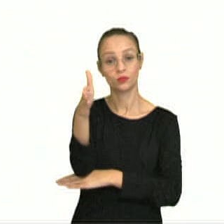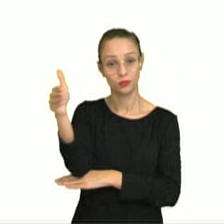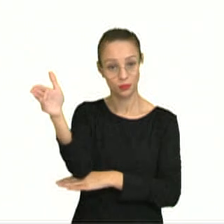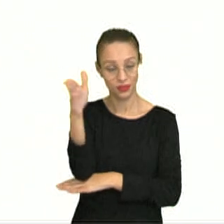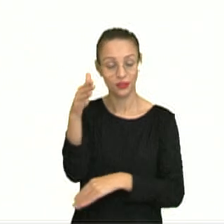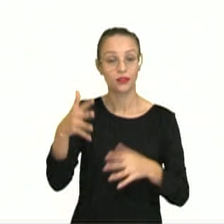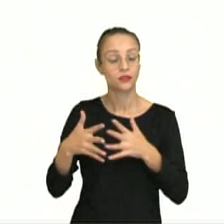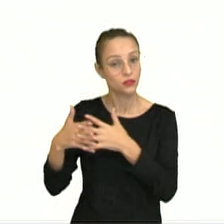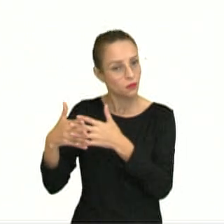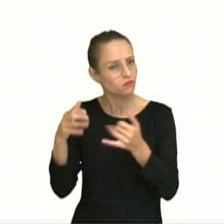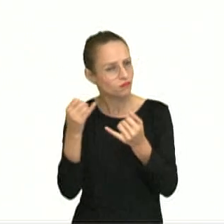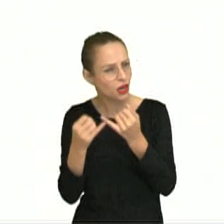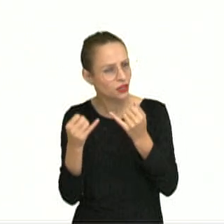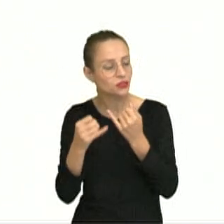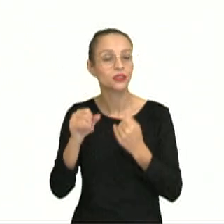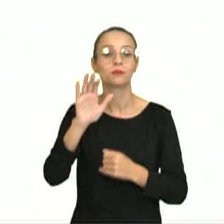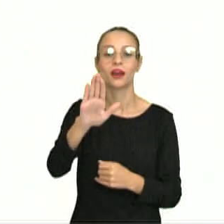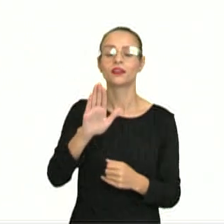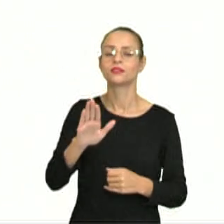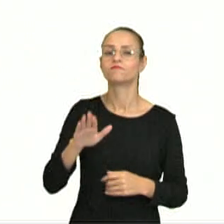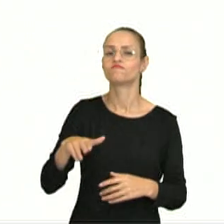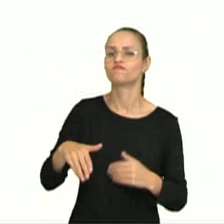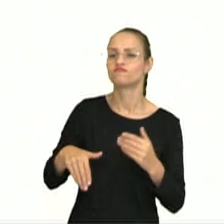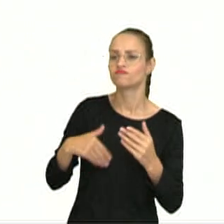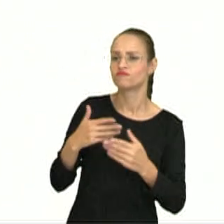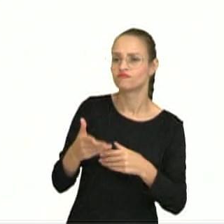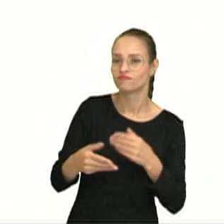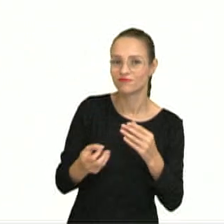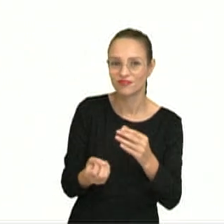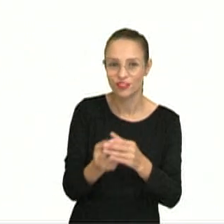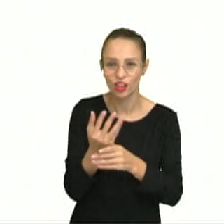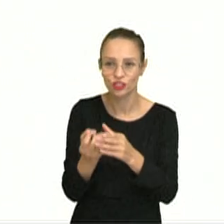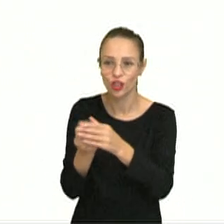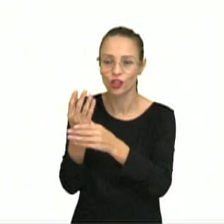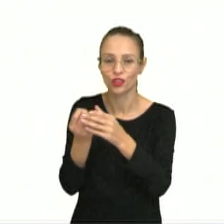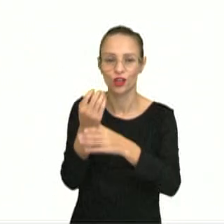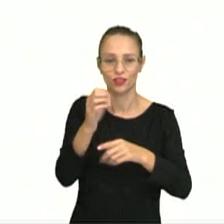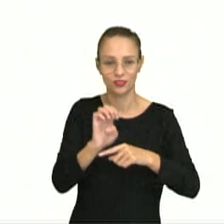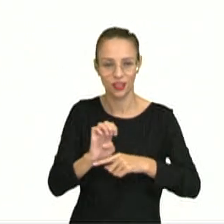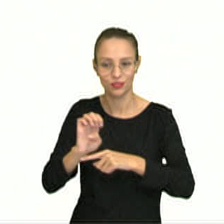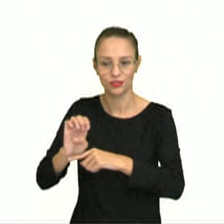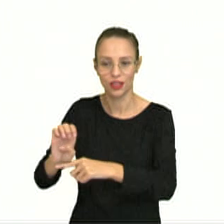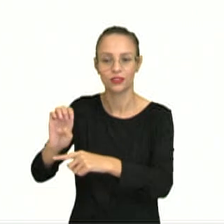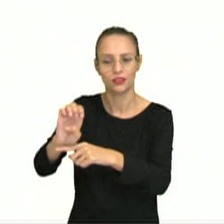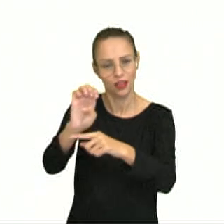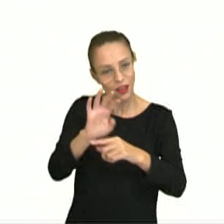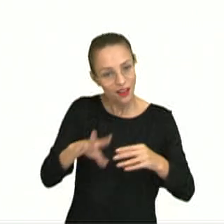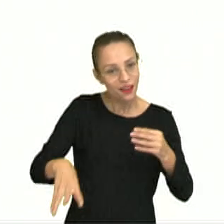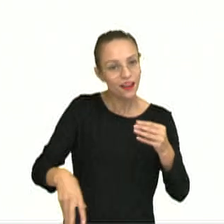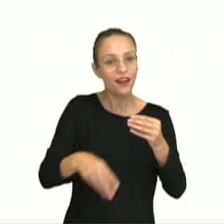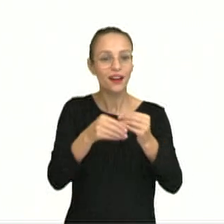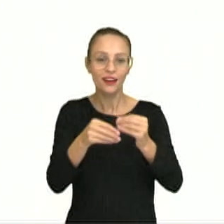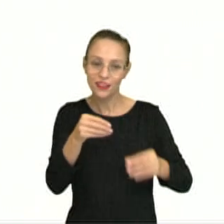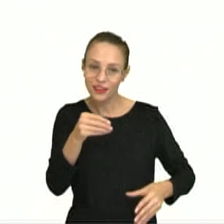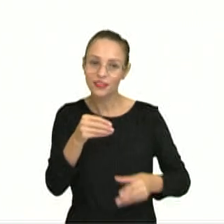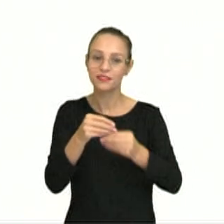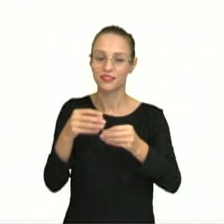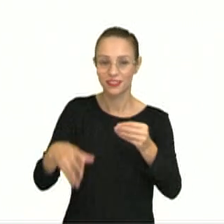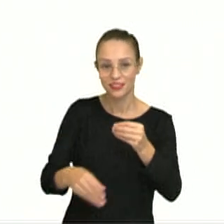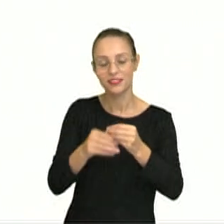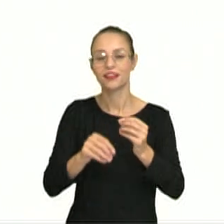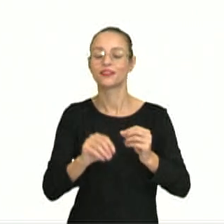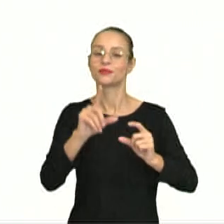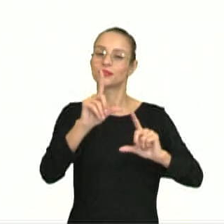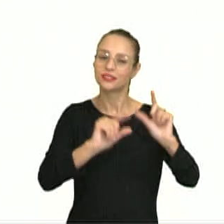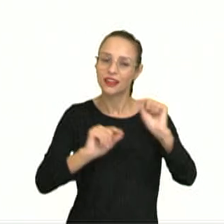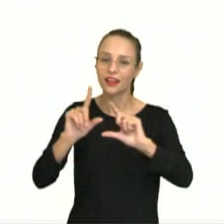isso. A diferença é que conforme surgiam novos estados, vai sendo acrescentado nessa bandeira novas